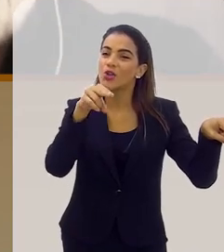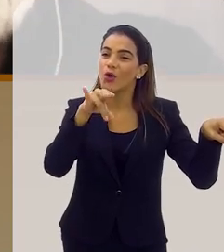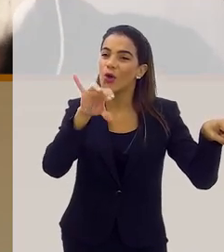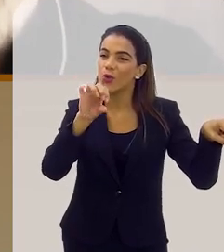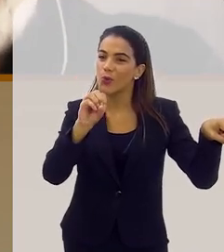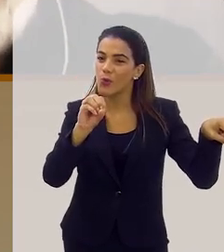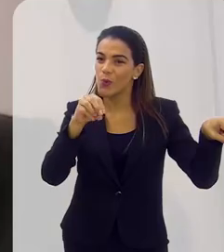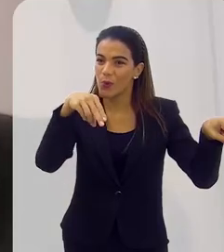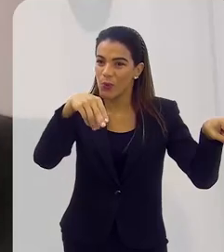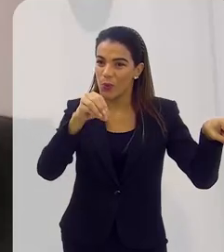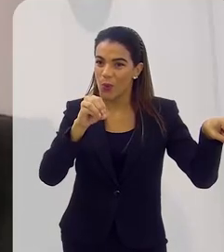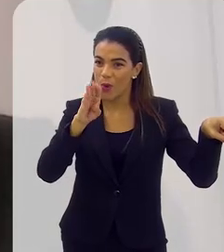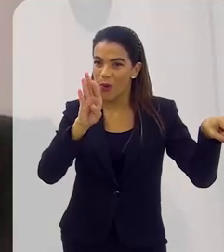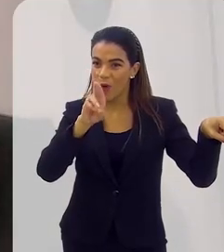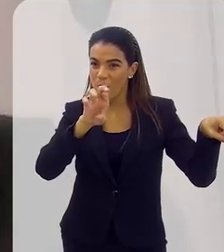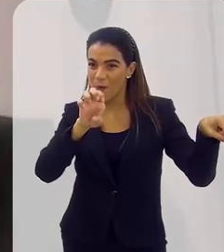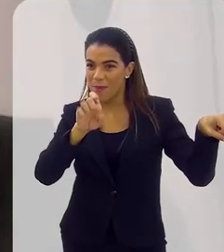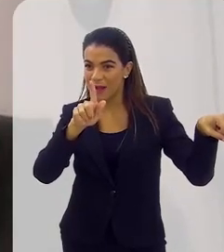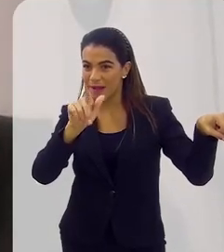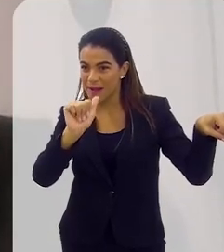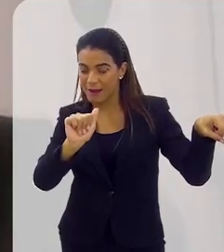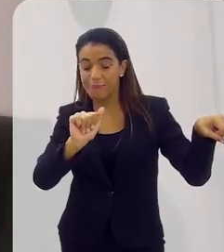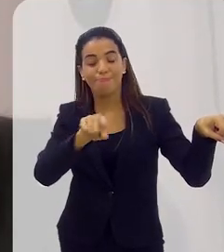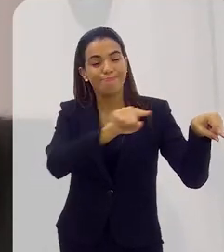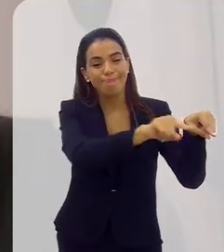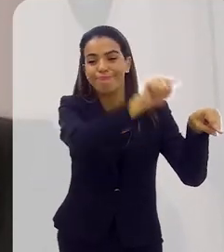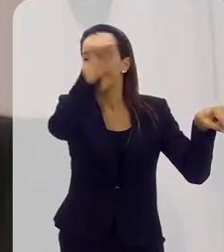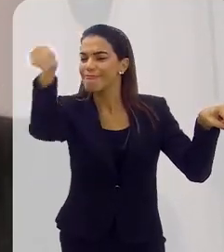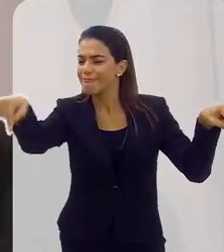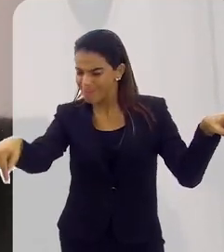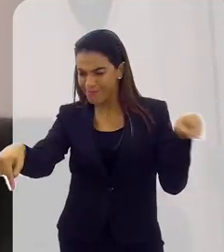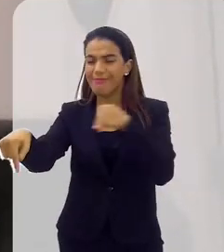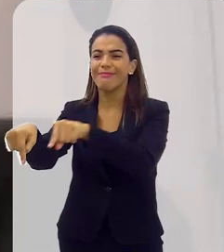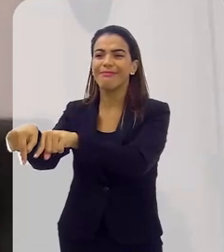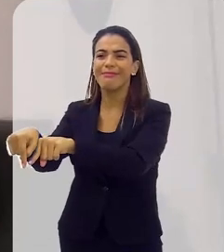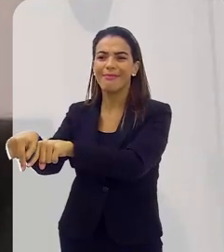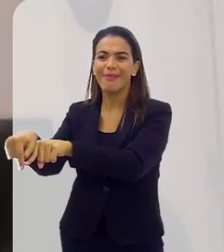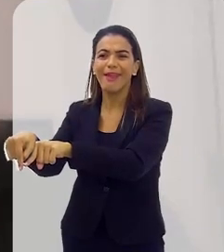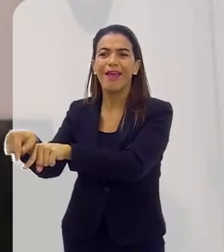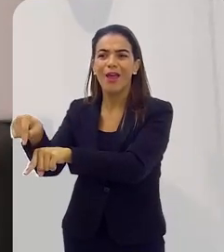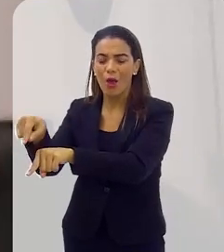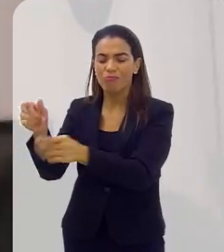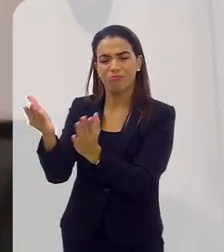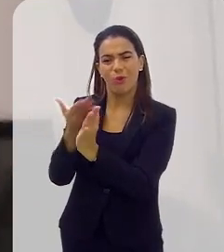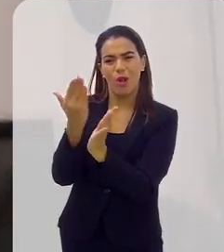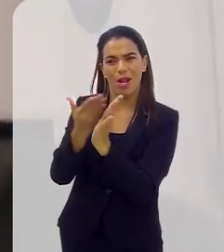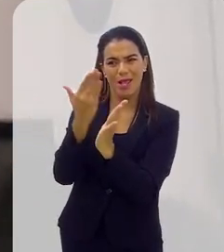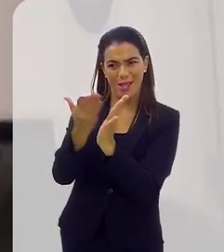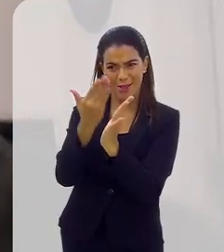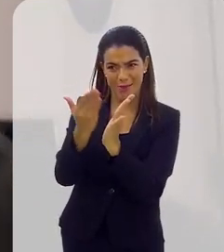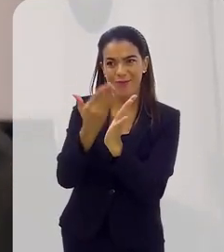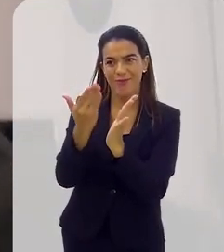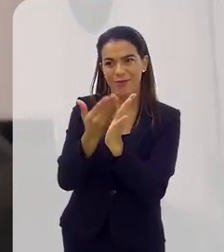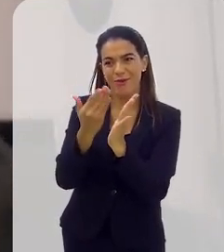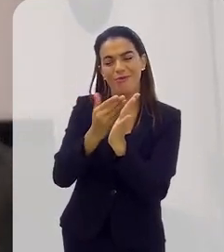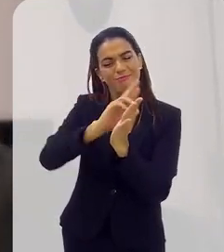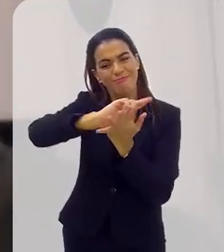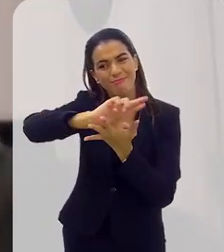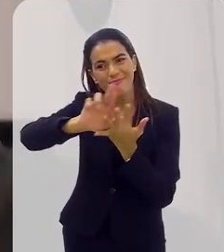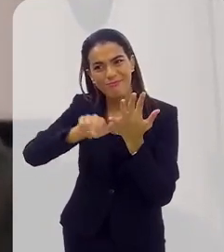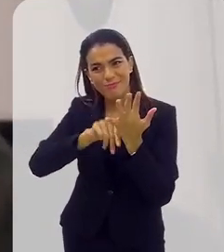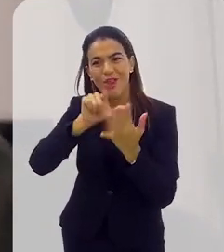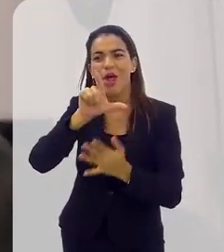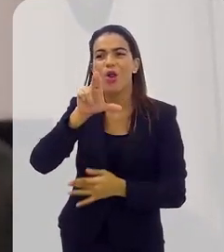do Antônio Nóbrega, que é um trabalho do Nóbrega, acho que de uns 15 anos atrás, e através do trabalho do Nóbrega eu tive acesso ao livro, que é